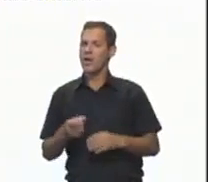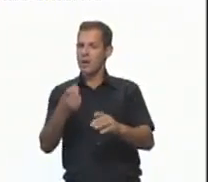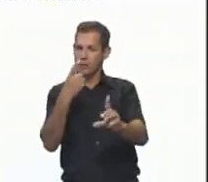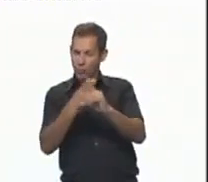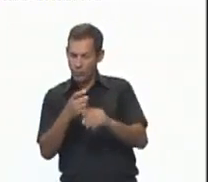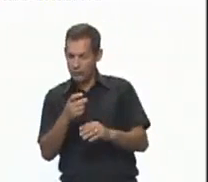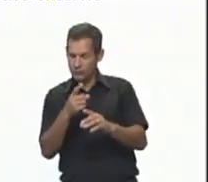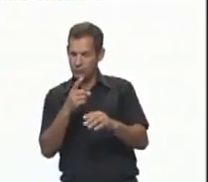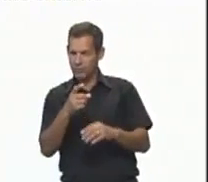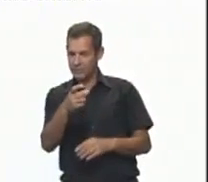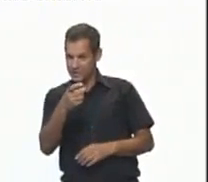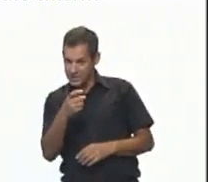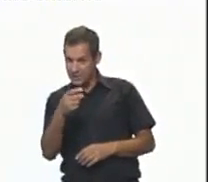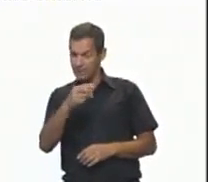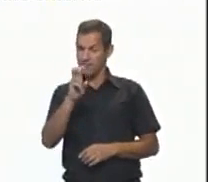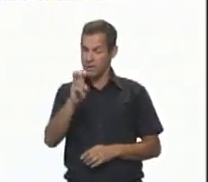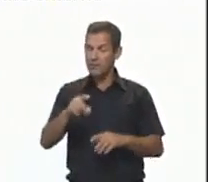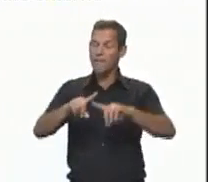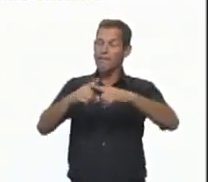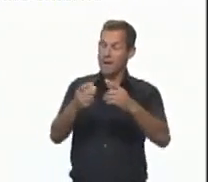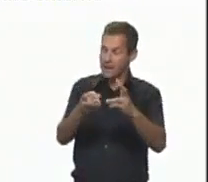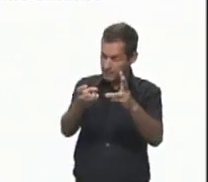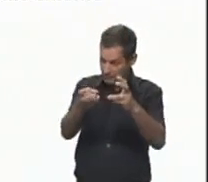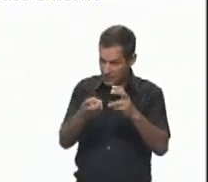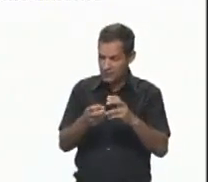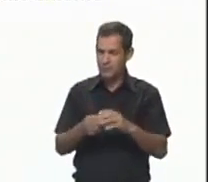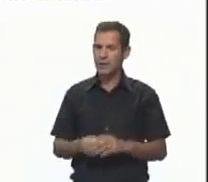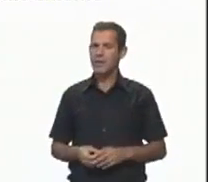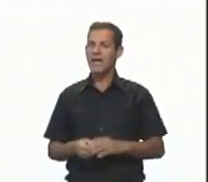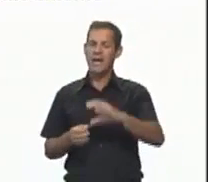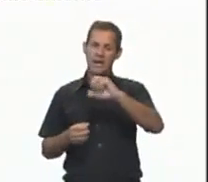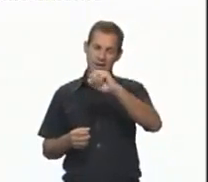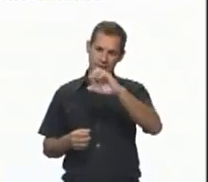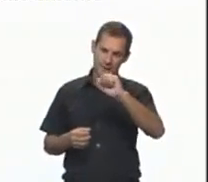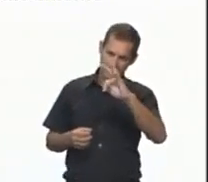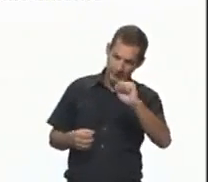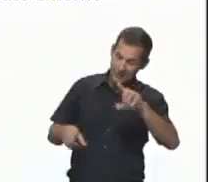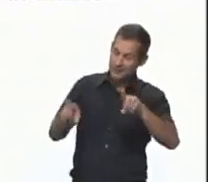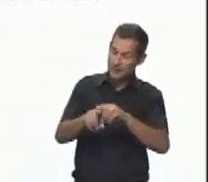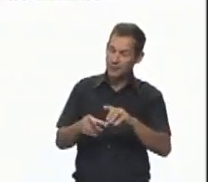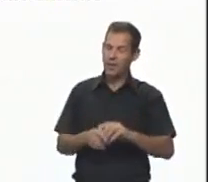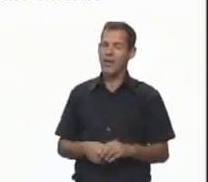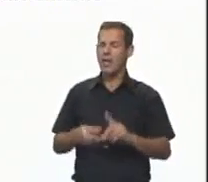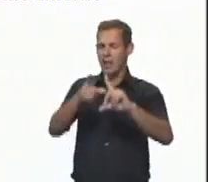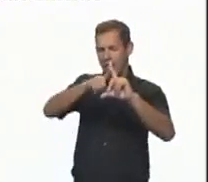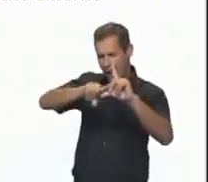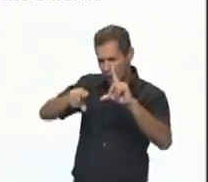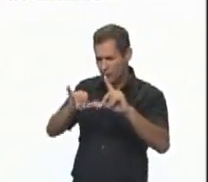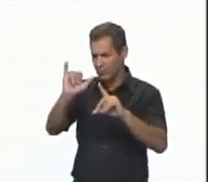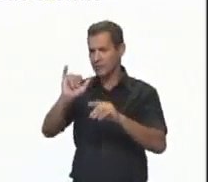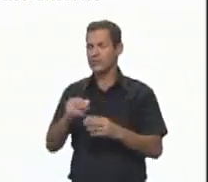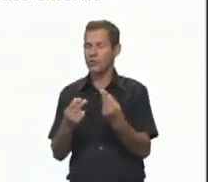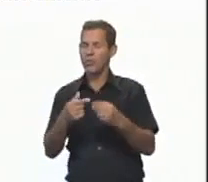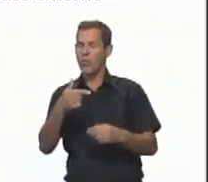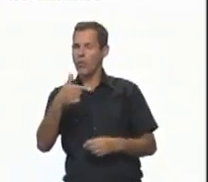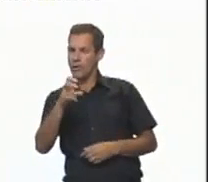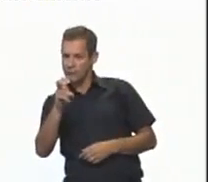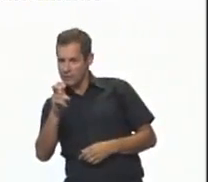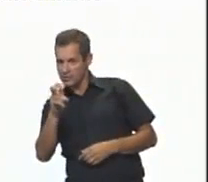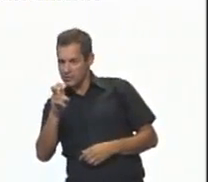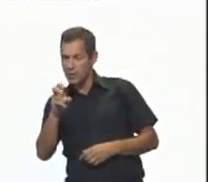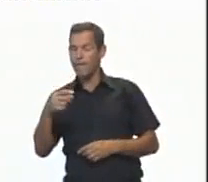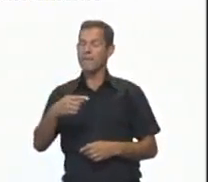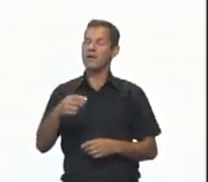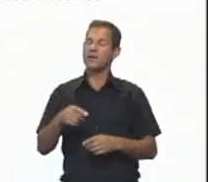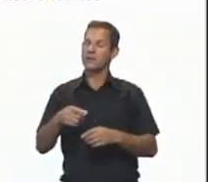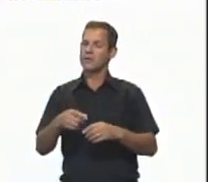5. Determinará o formato externo da casca. E a curva y igual a 24,7 menos